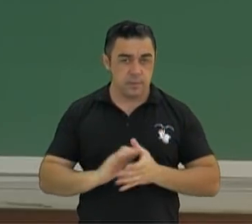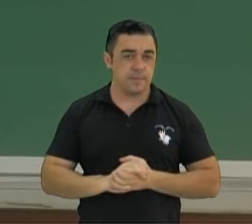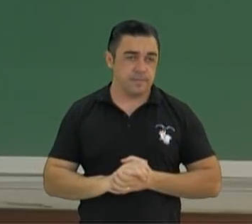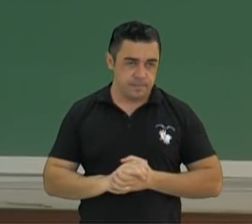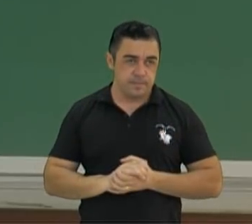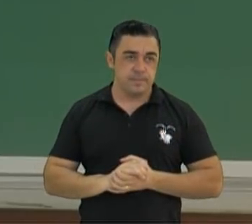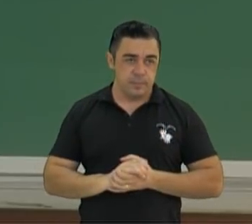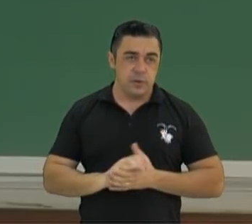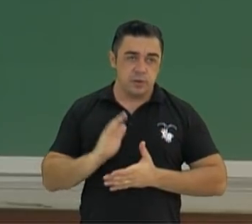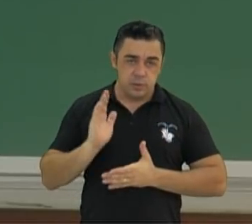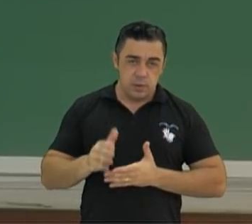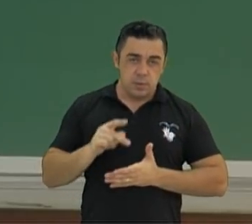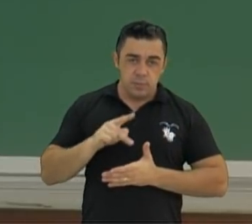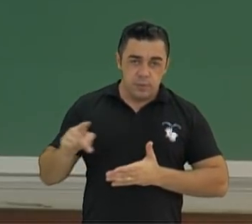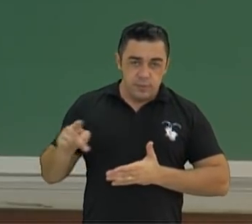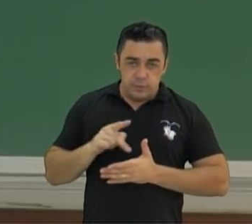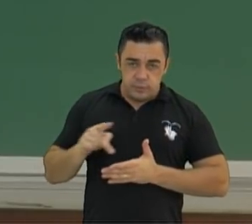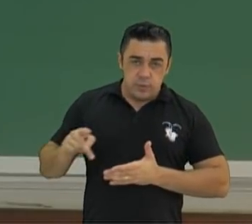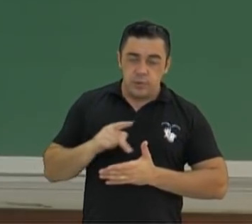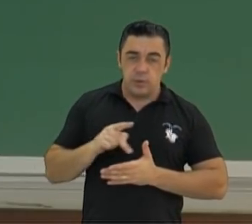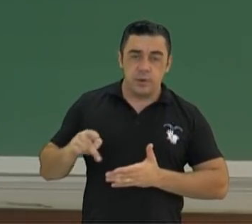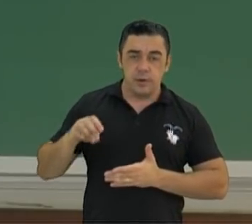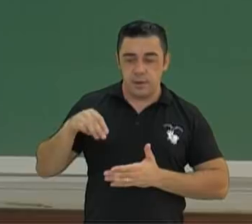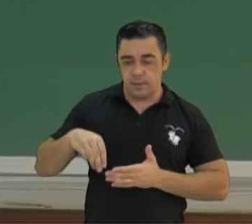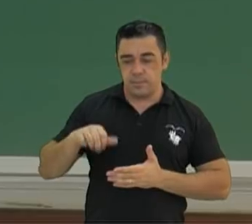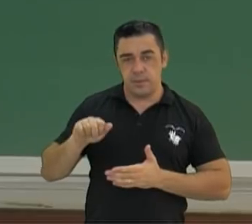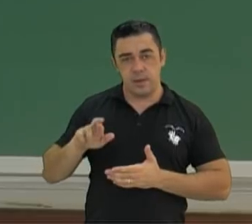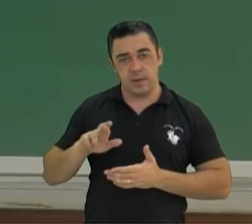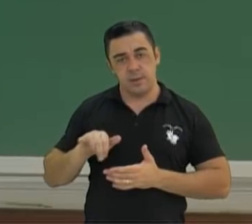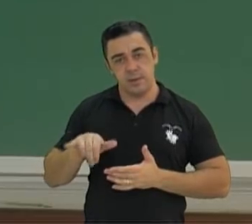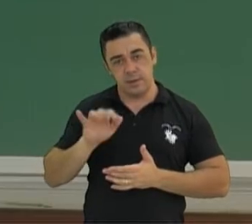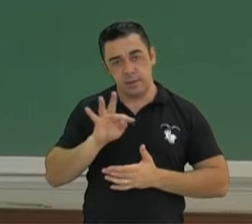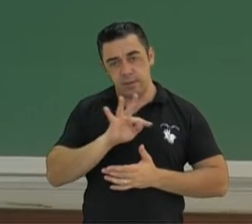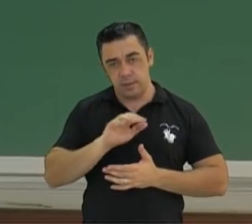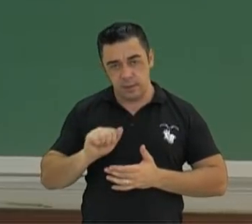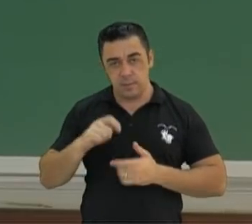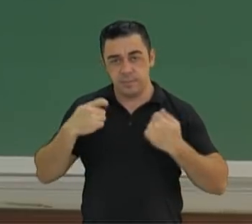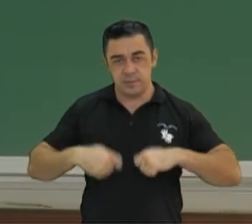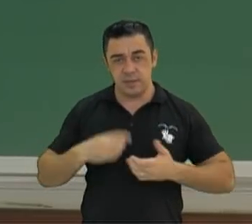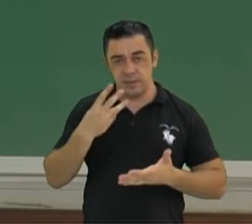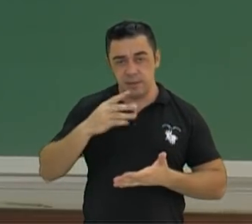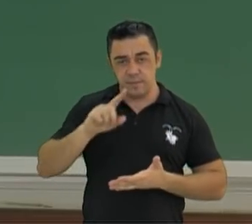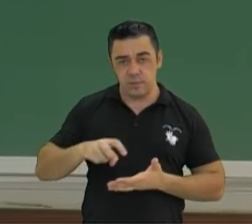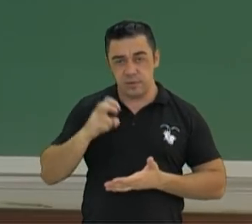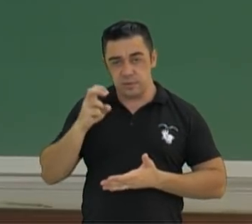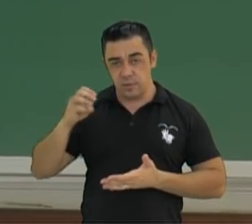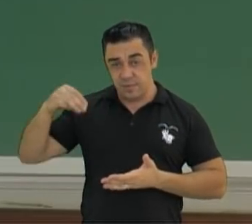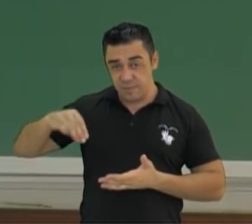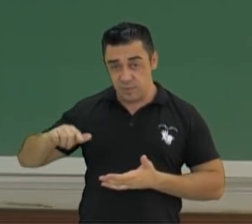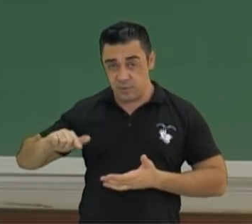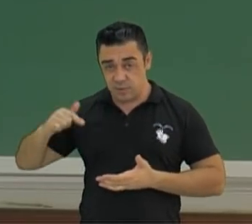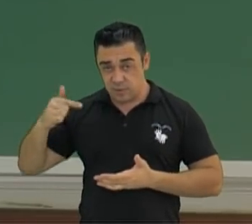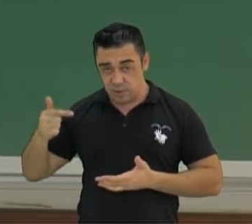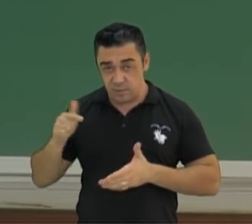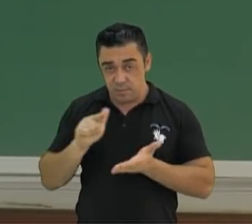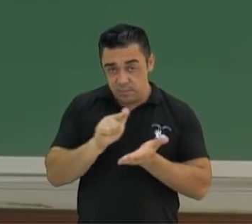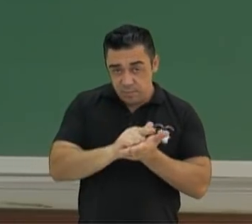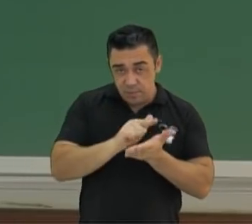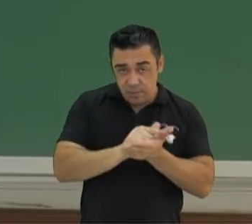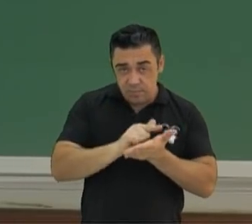seja, a professora Marita vai precisar de 3,5 metros quadrados de